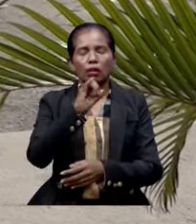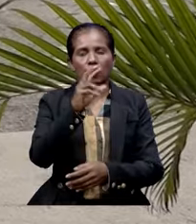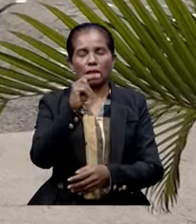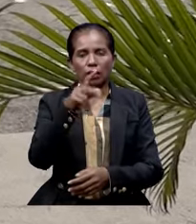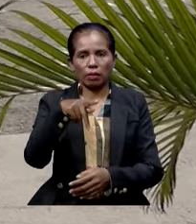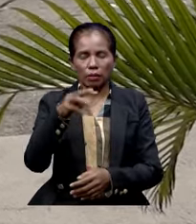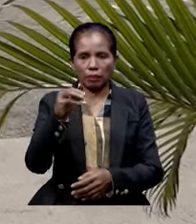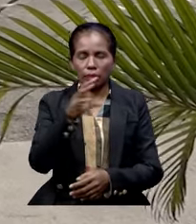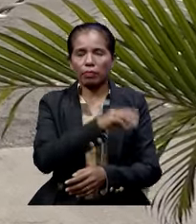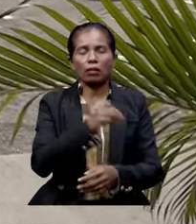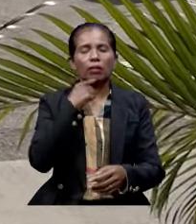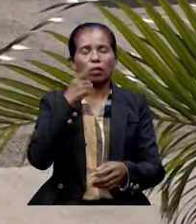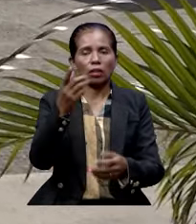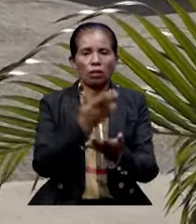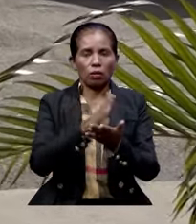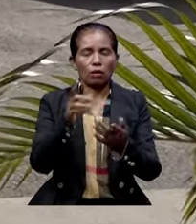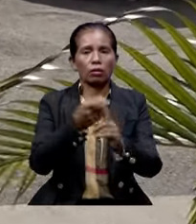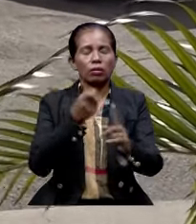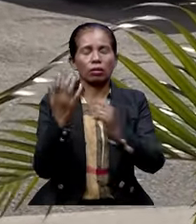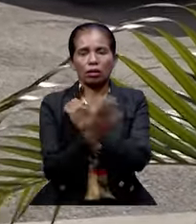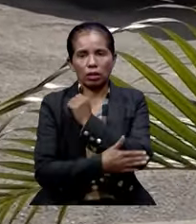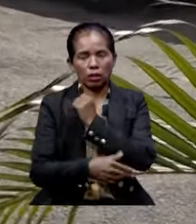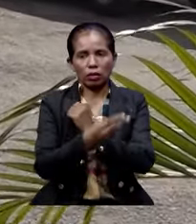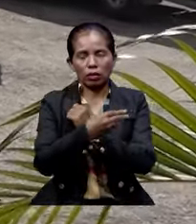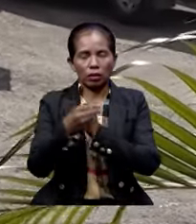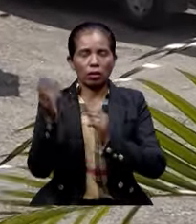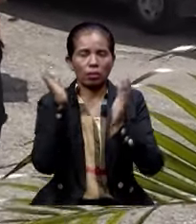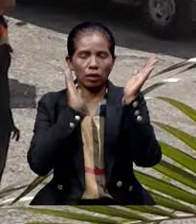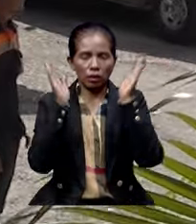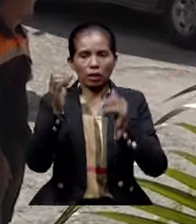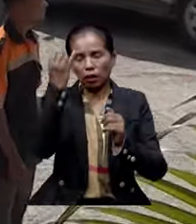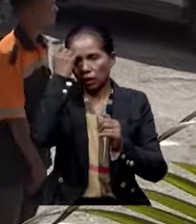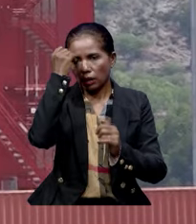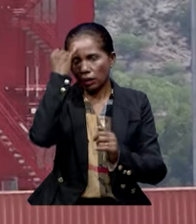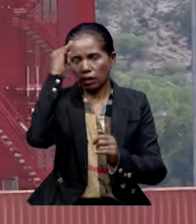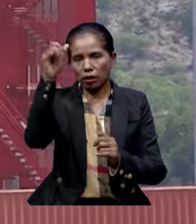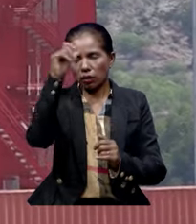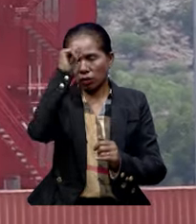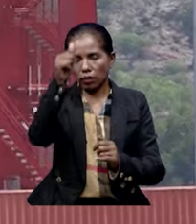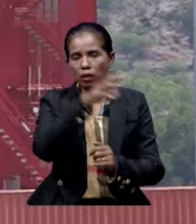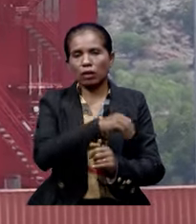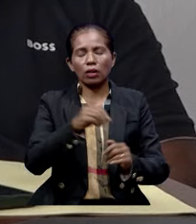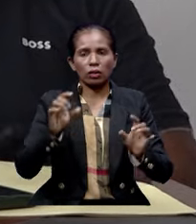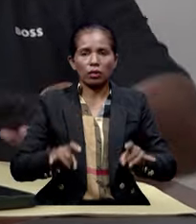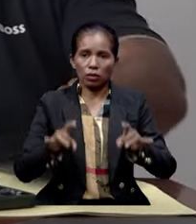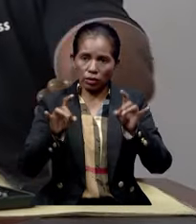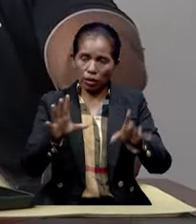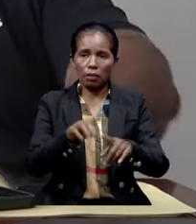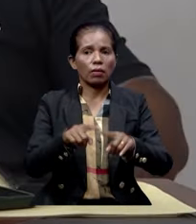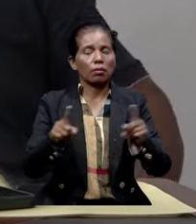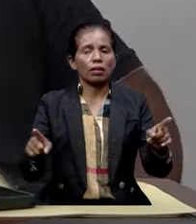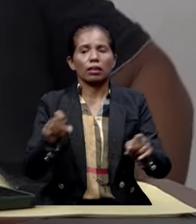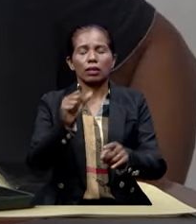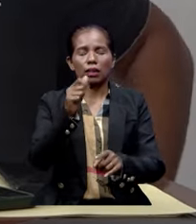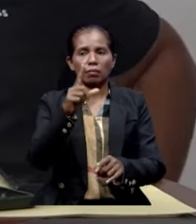no Produto Médico, Sousa Rússia, Nação Indonésia, Malásia, Índia, Austrália, no Sri Lanka. Mas bem, na emba Companhia Salimago